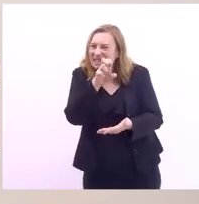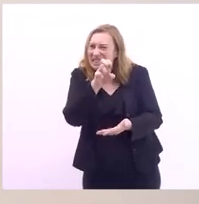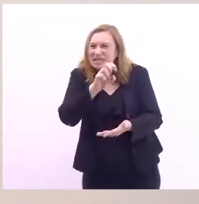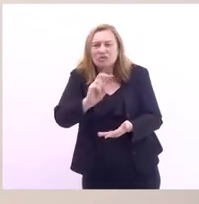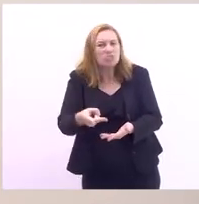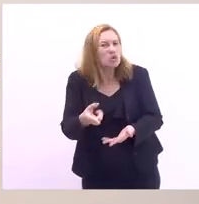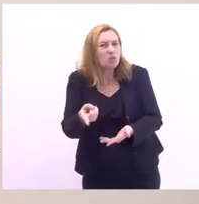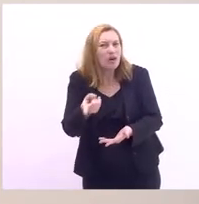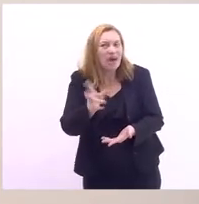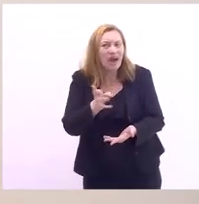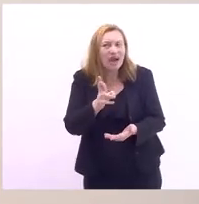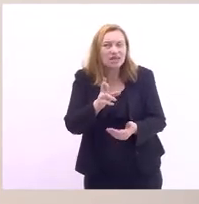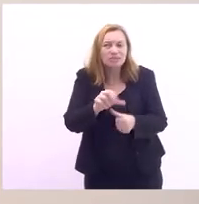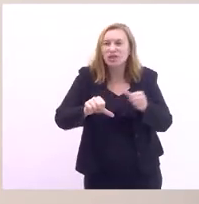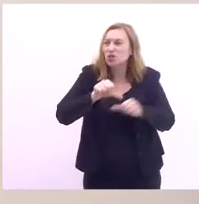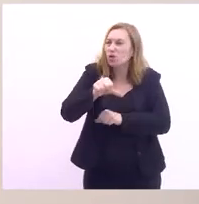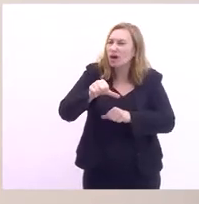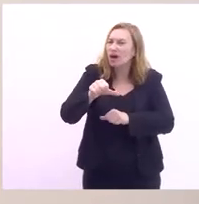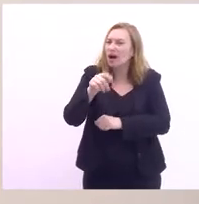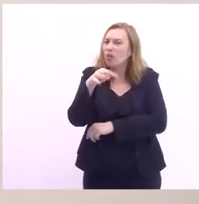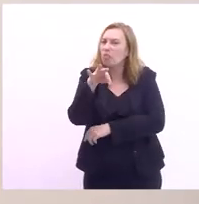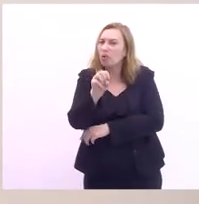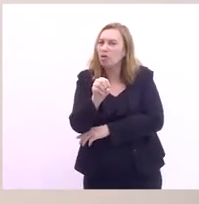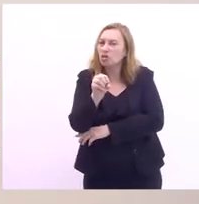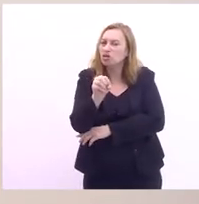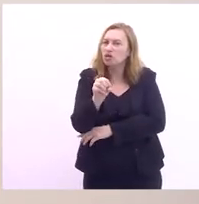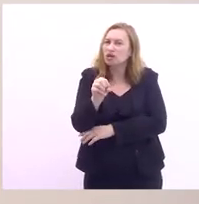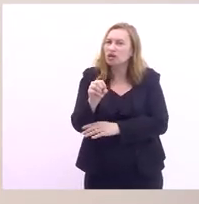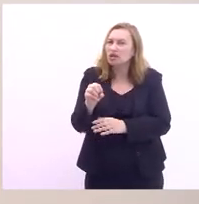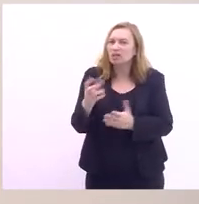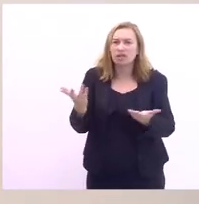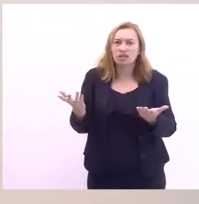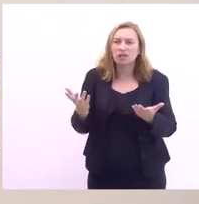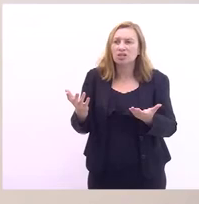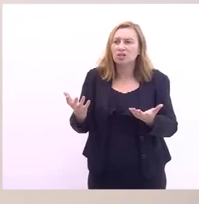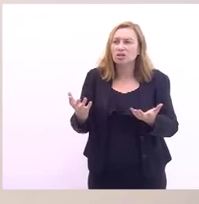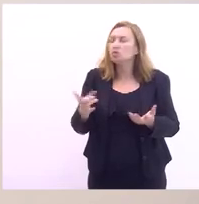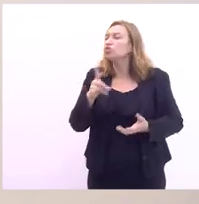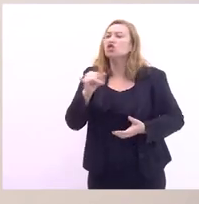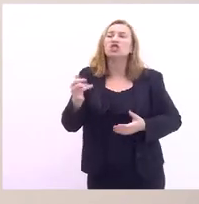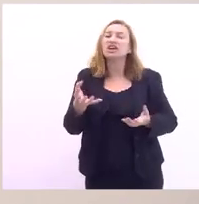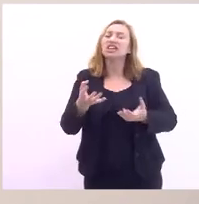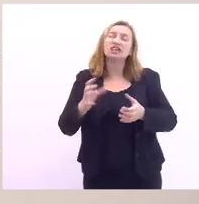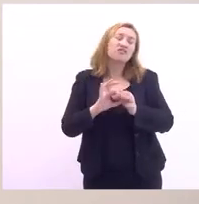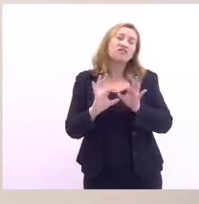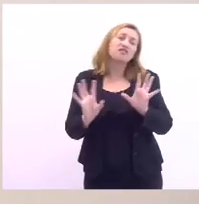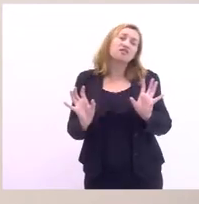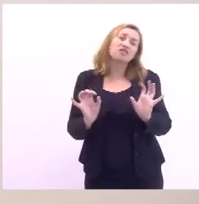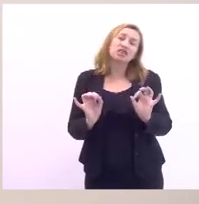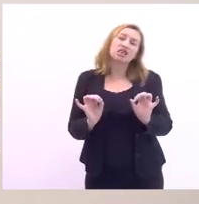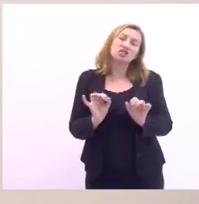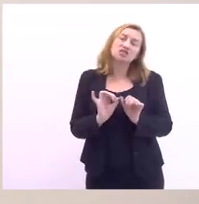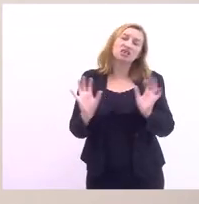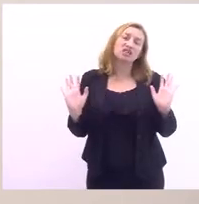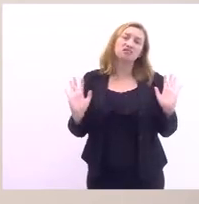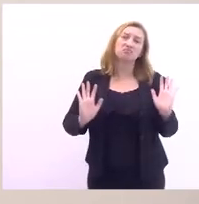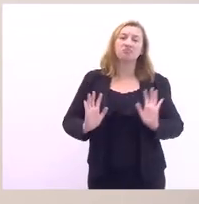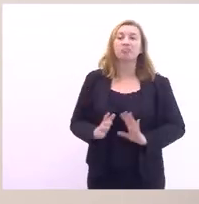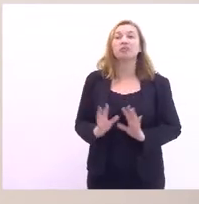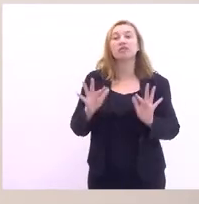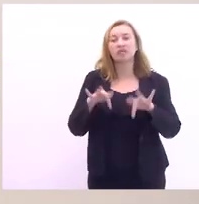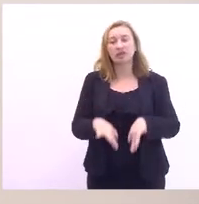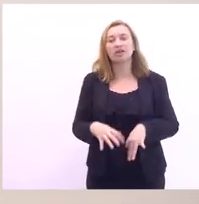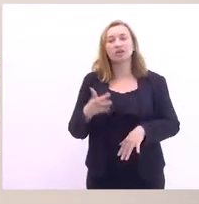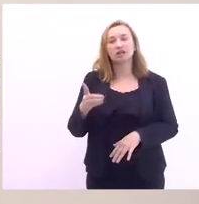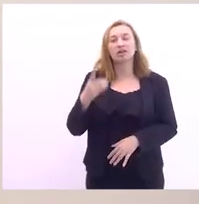e não faz. Faz quando eles bem acharem que é necessário ser feito. Então, concluindo, presidente